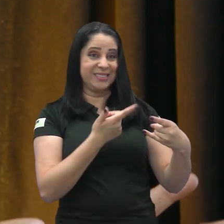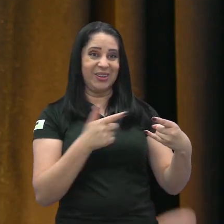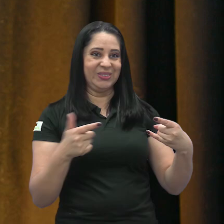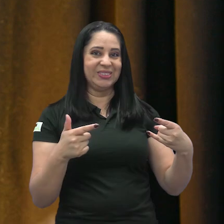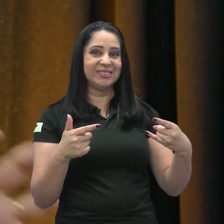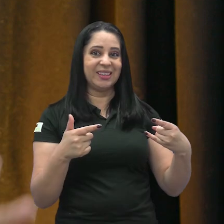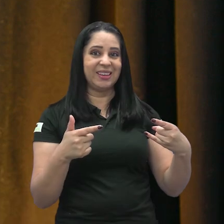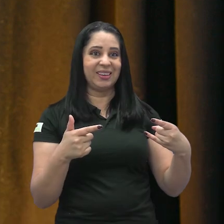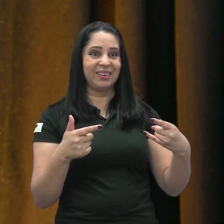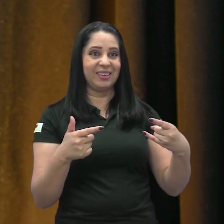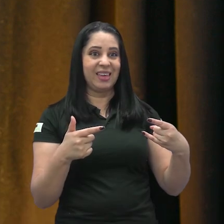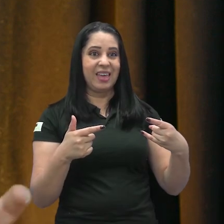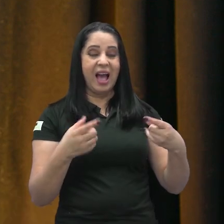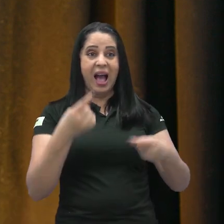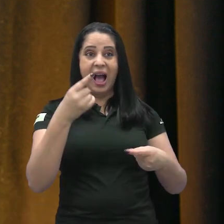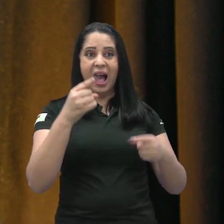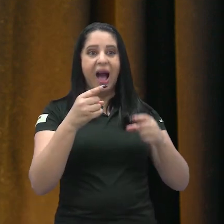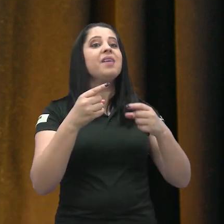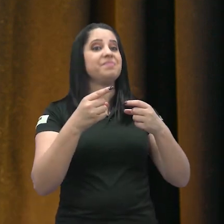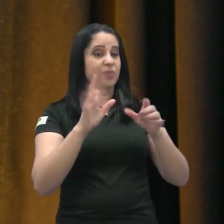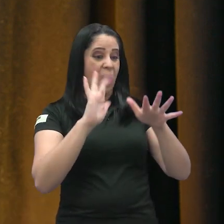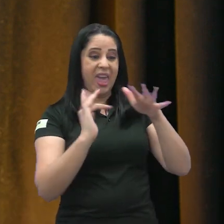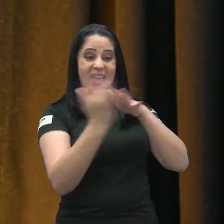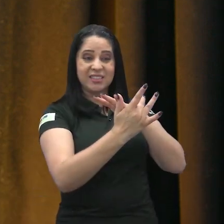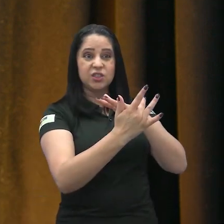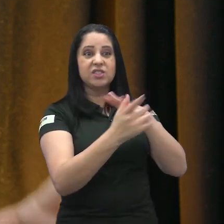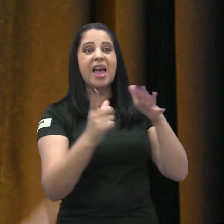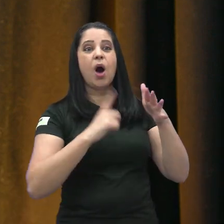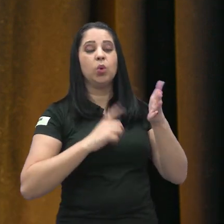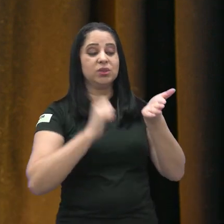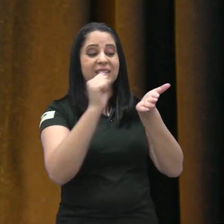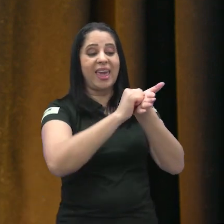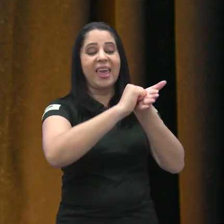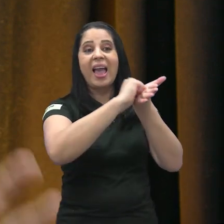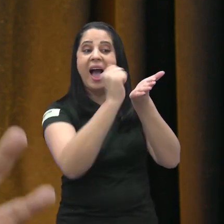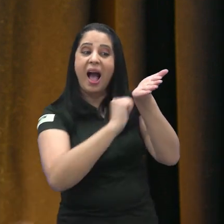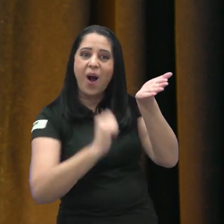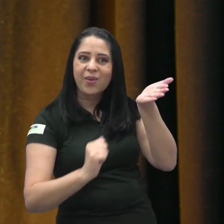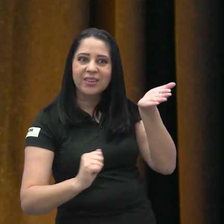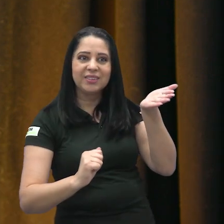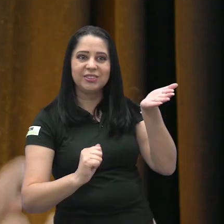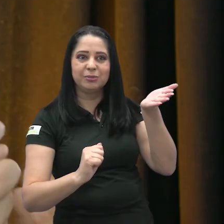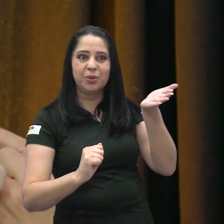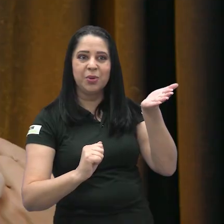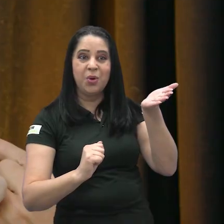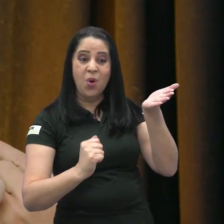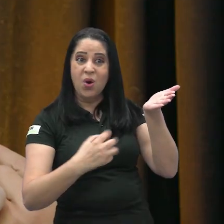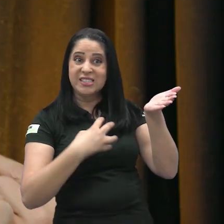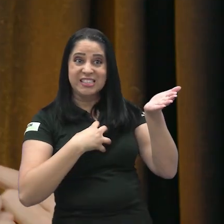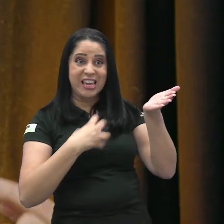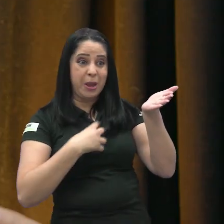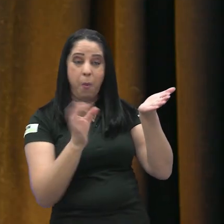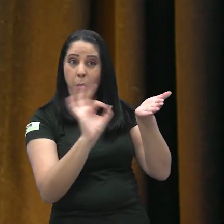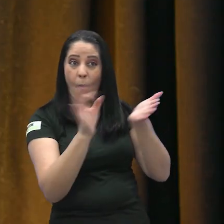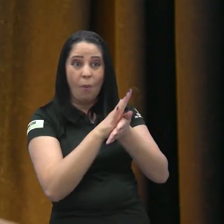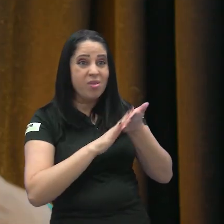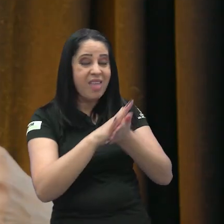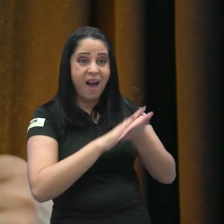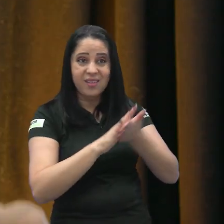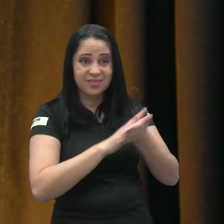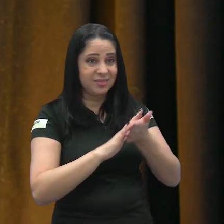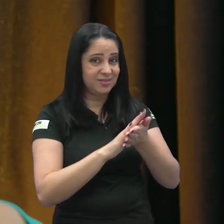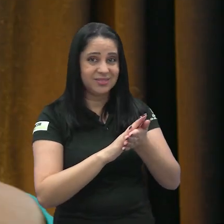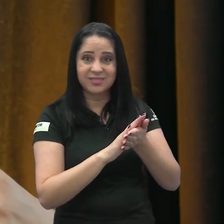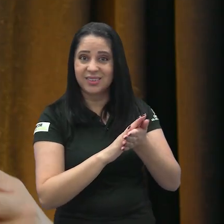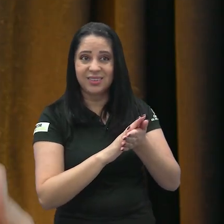não tem coração? Não tem. Elas têm algoritmos. Algoritmos não olham quem está do outro lado. Ele só quer saber de